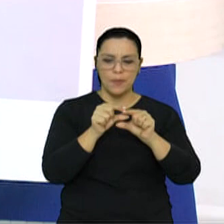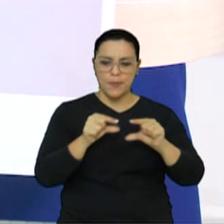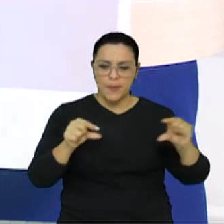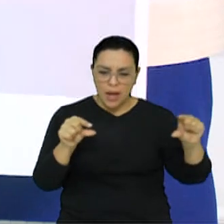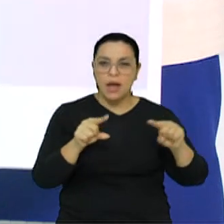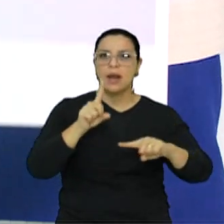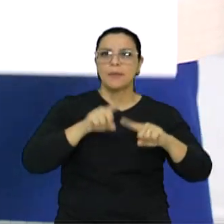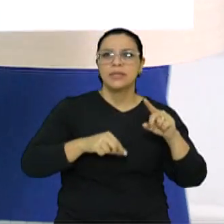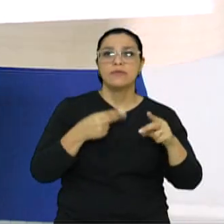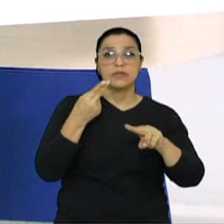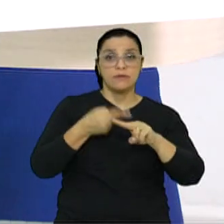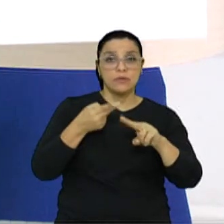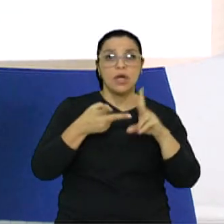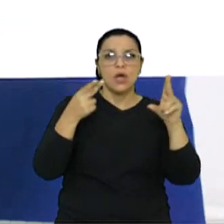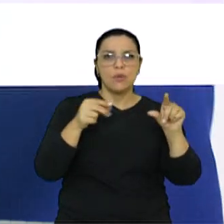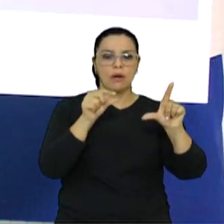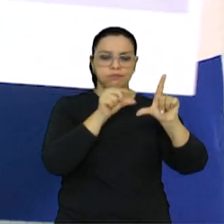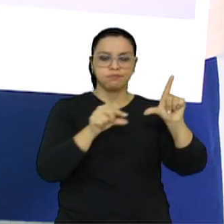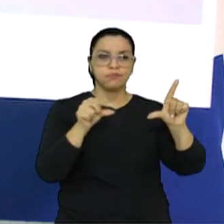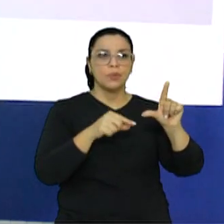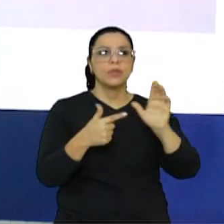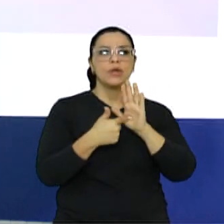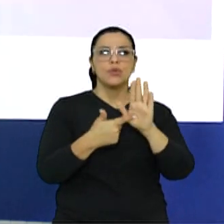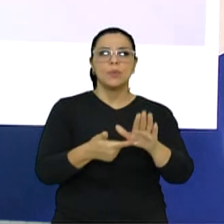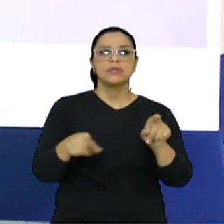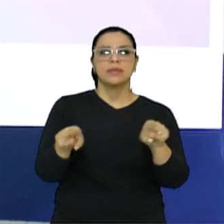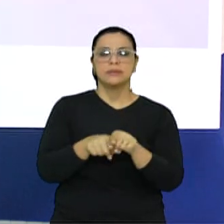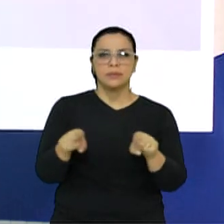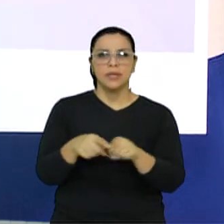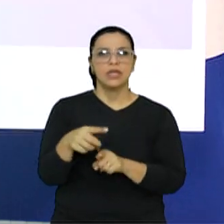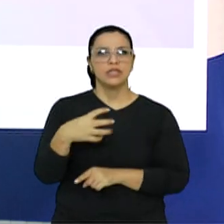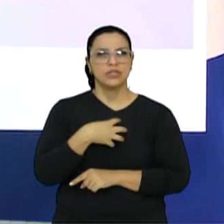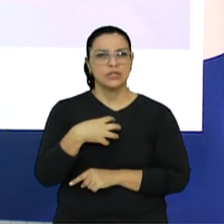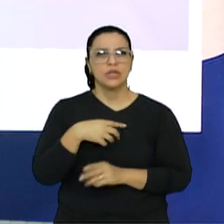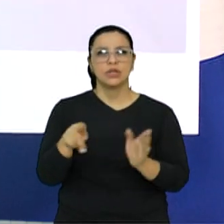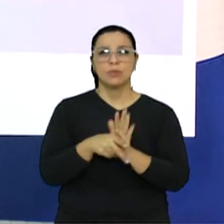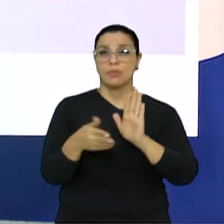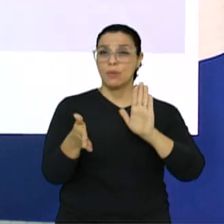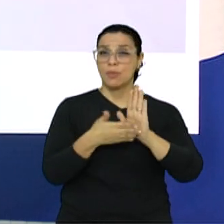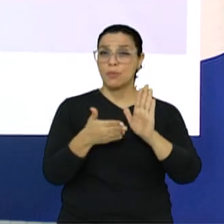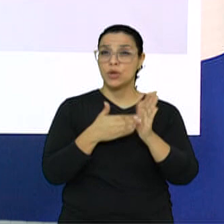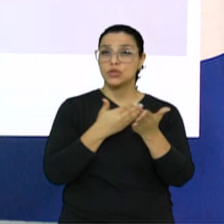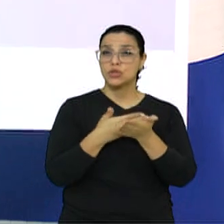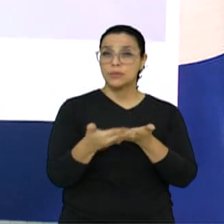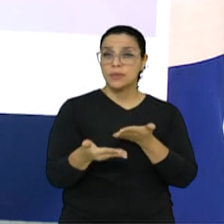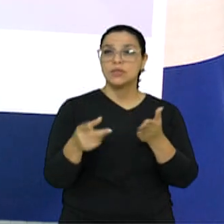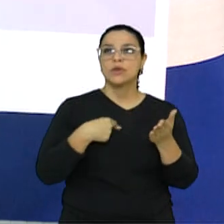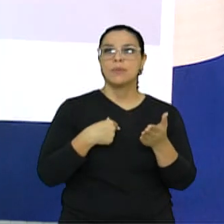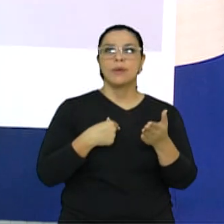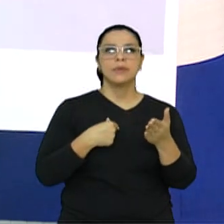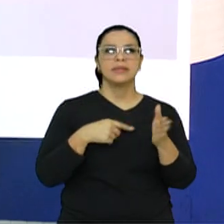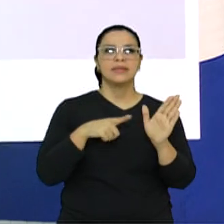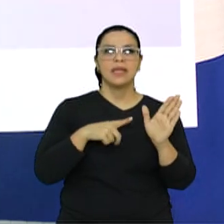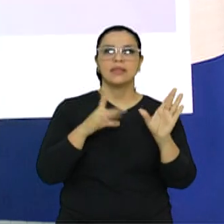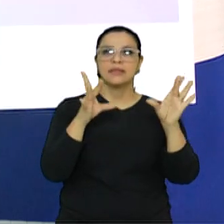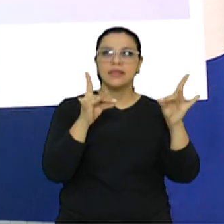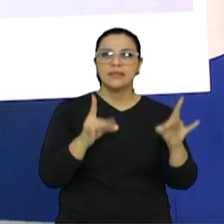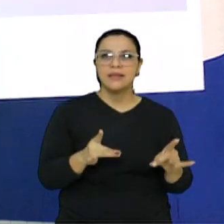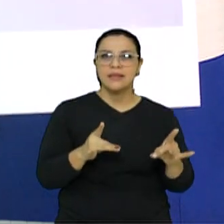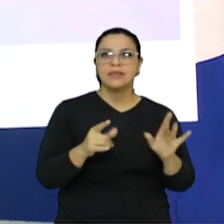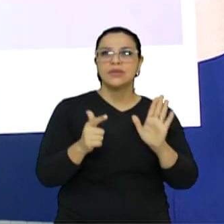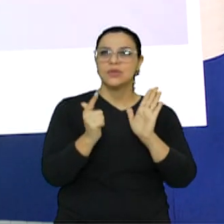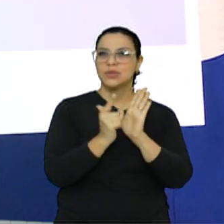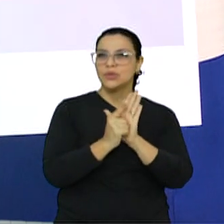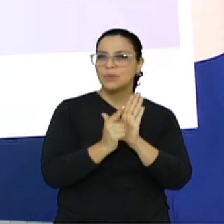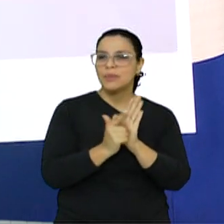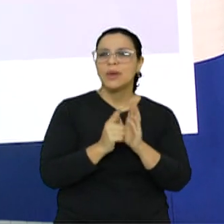utilizar, tá? Por que eu não trouxe? Geralmente a proposta inicial era trazer ele coladinho no papel. Por que eu